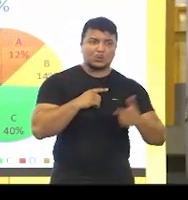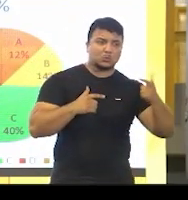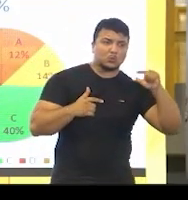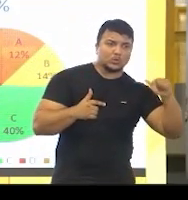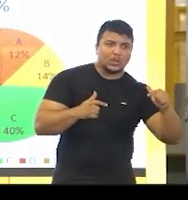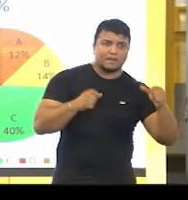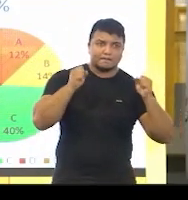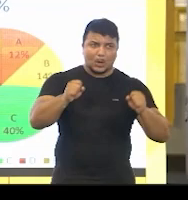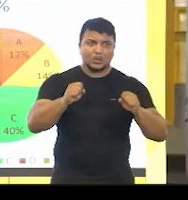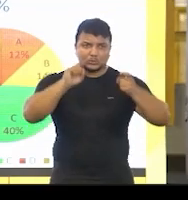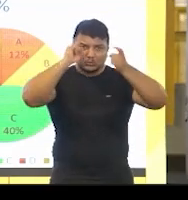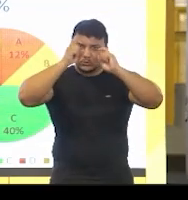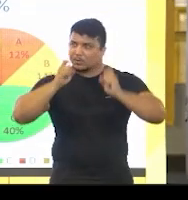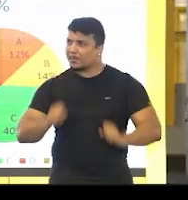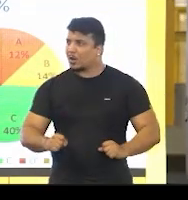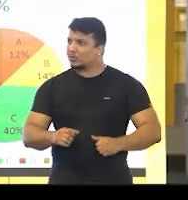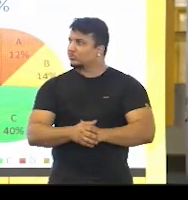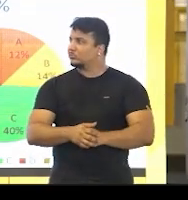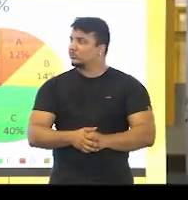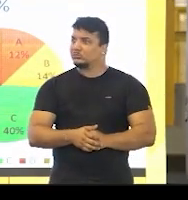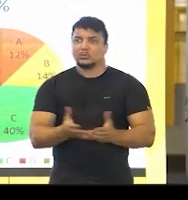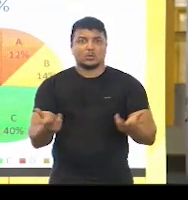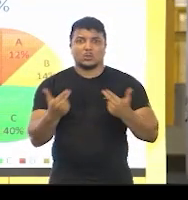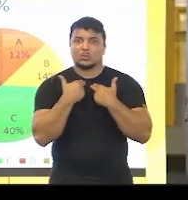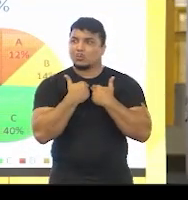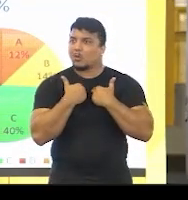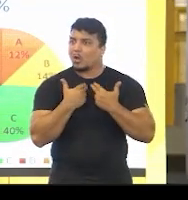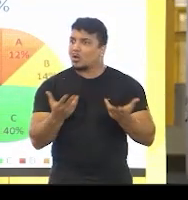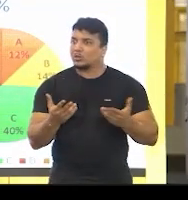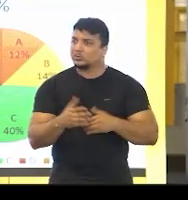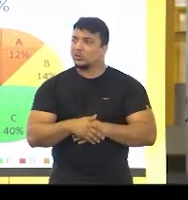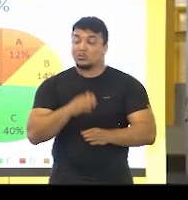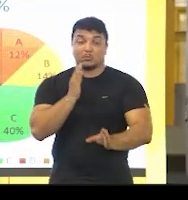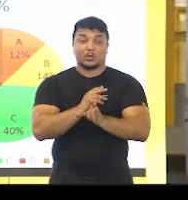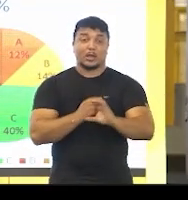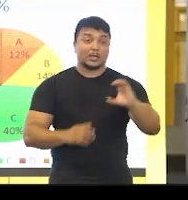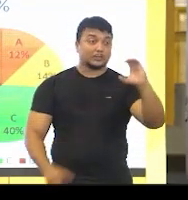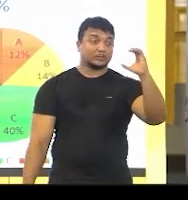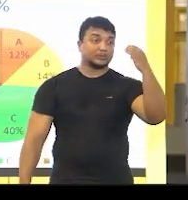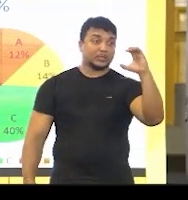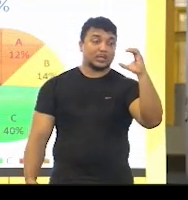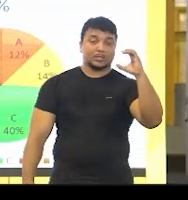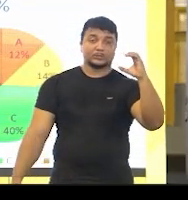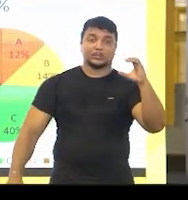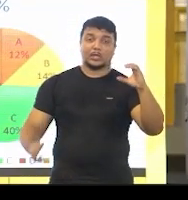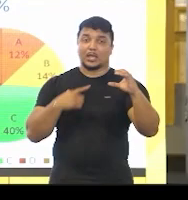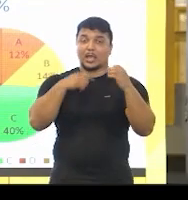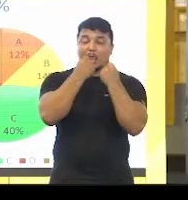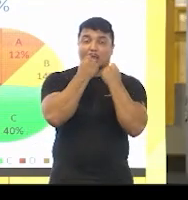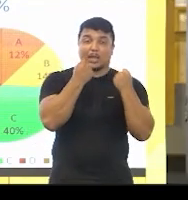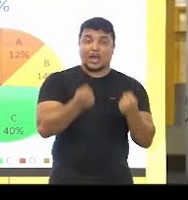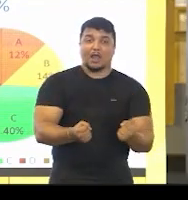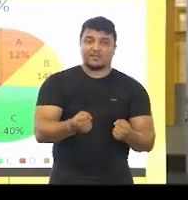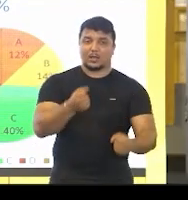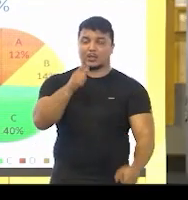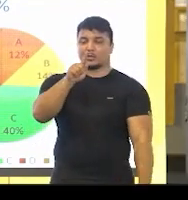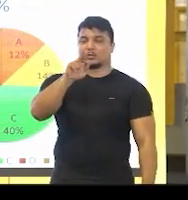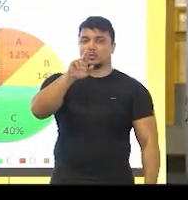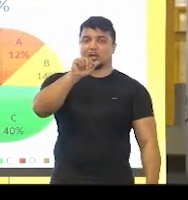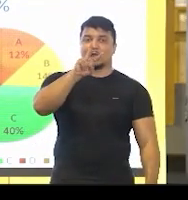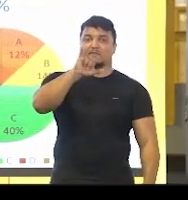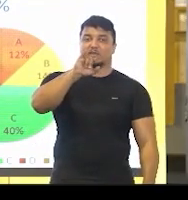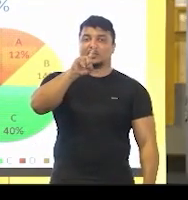tem gravidade. Eu posso fazer isso? Claro que não, porque a ciência atual, ela é o quê? Ela é